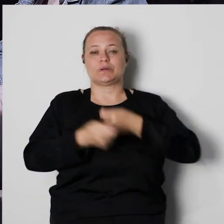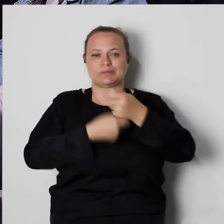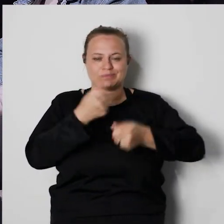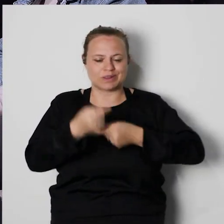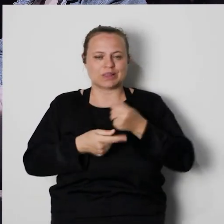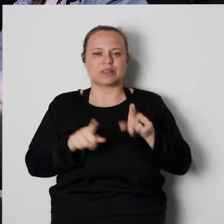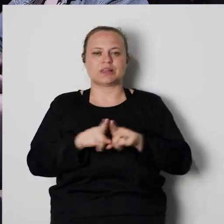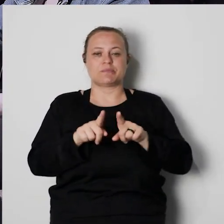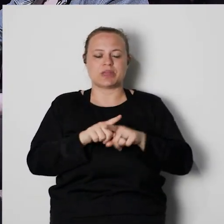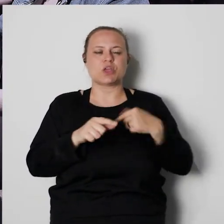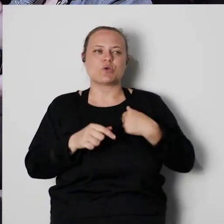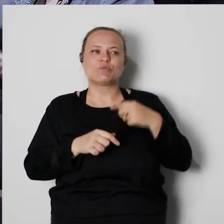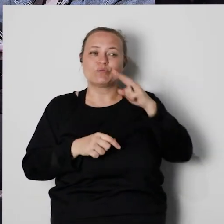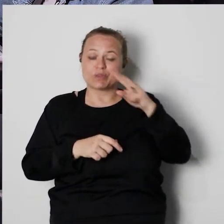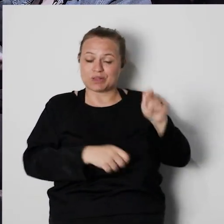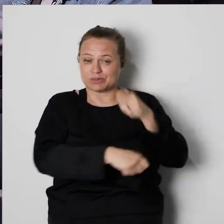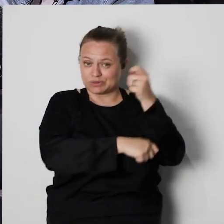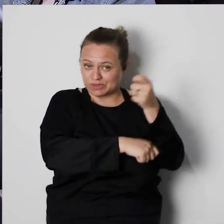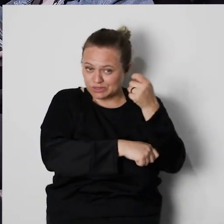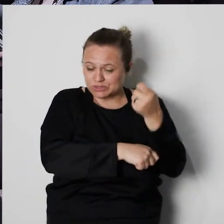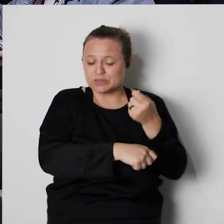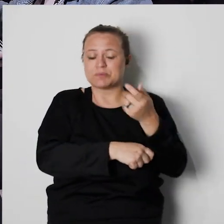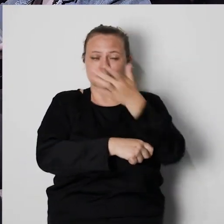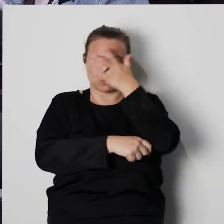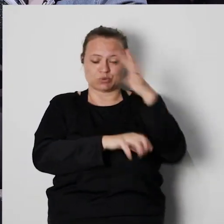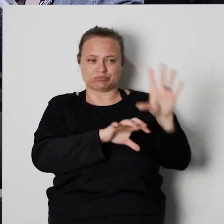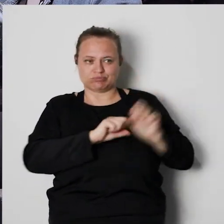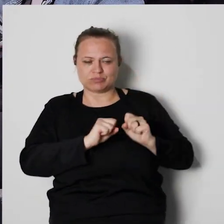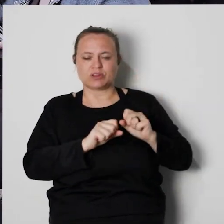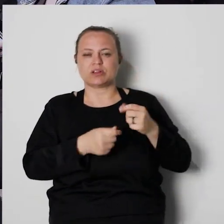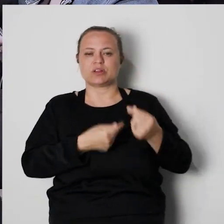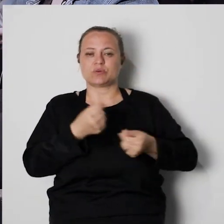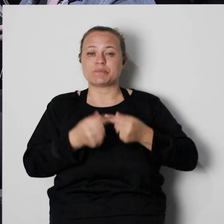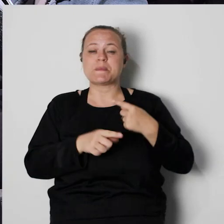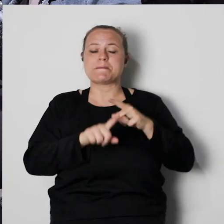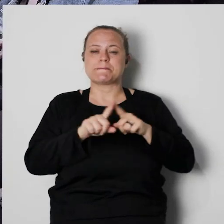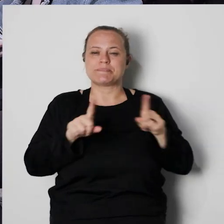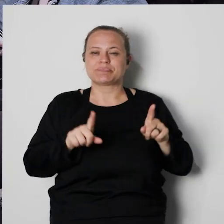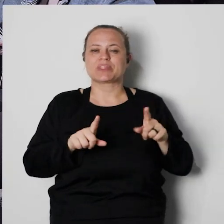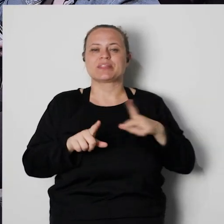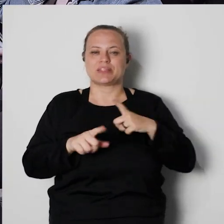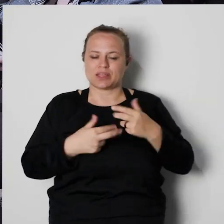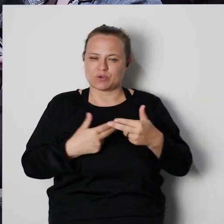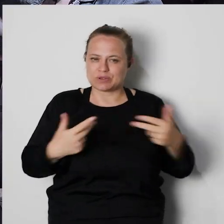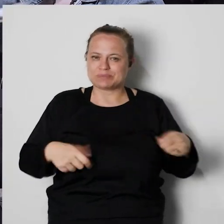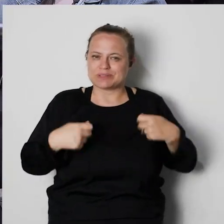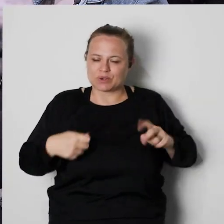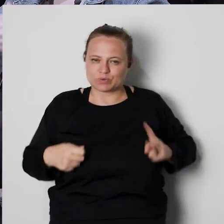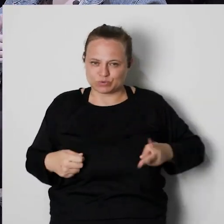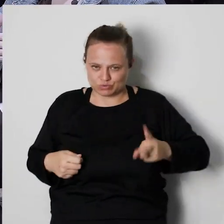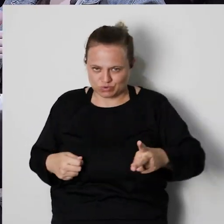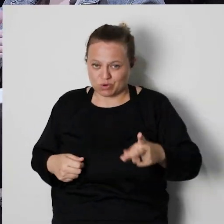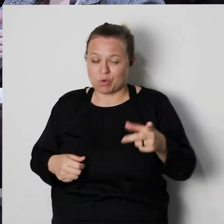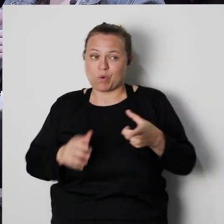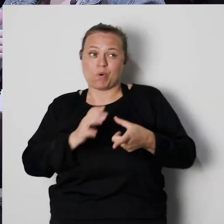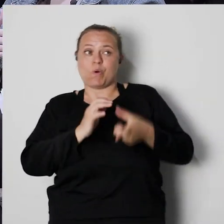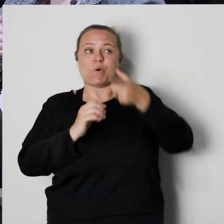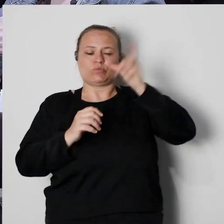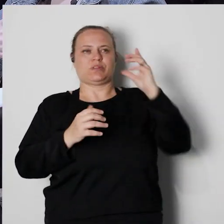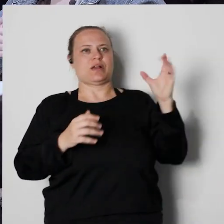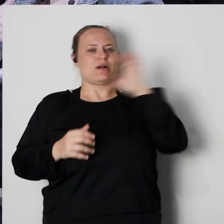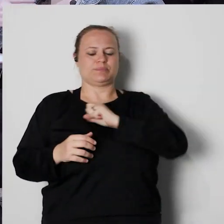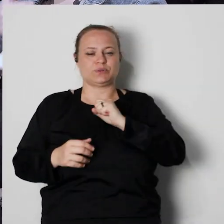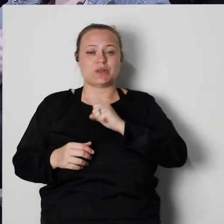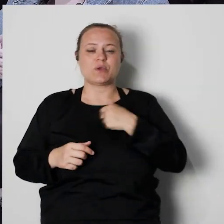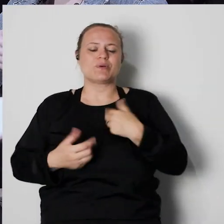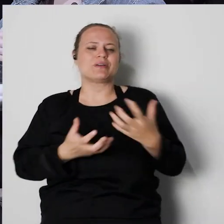né? Mas precisa também uma outra capacitação, que é o empresariado, os contadores, né? Junto à Associação Brasileira